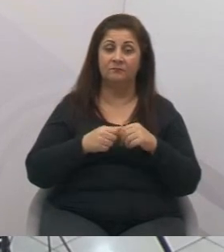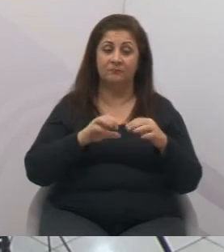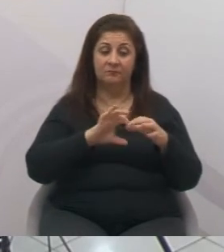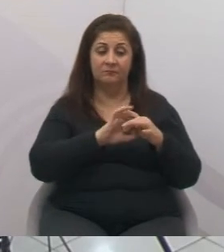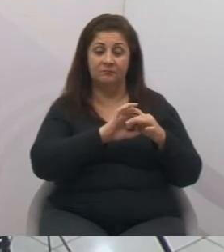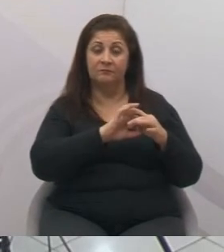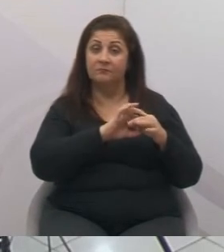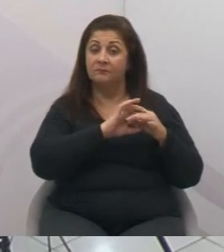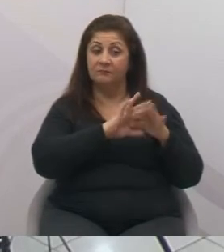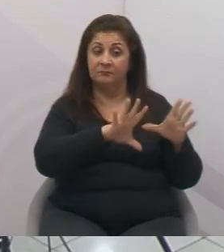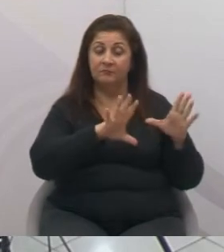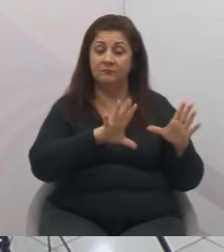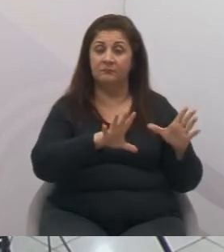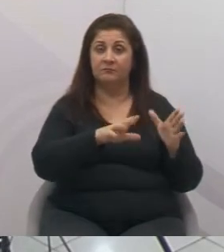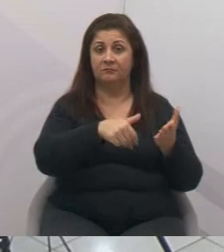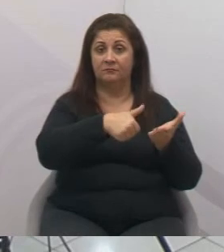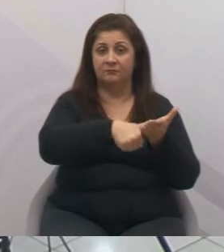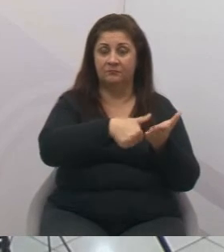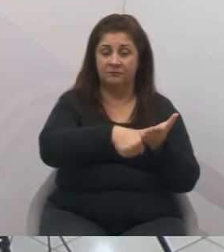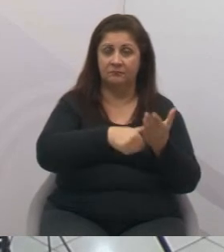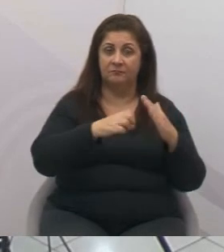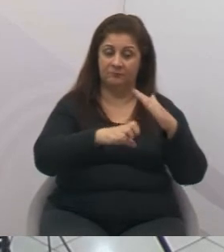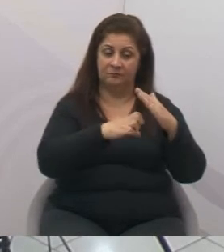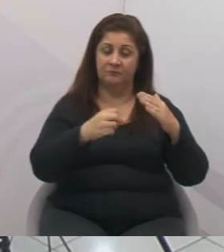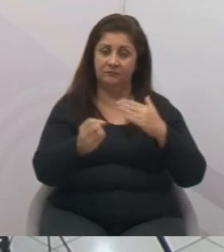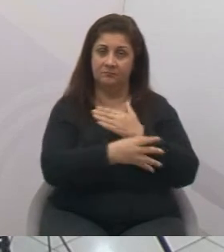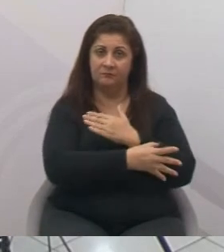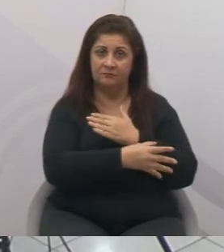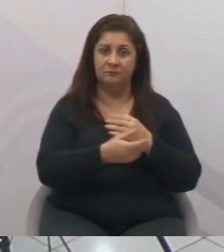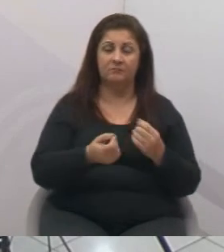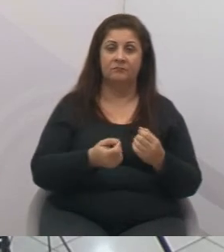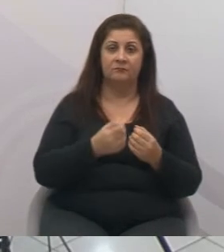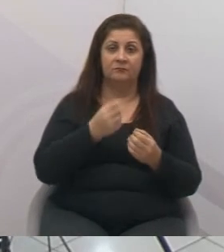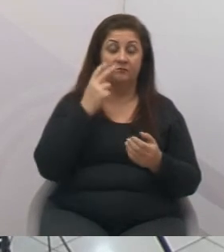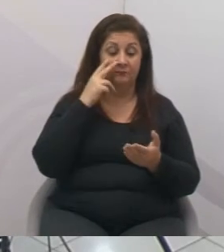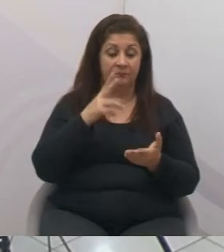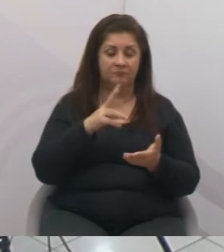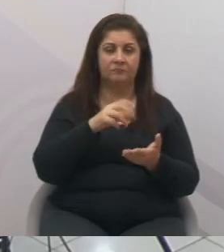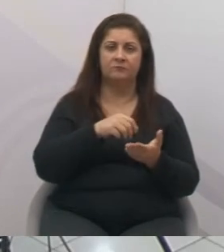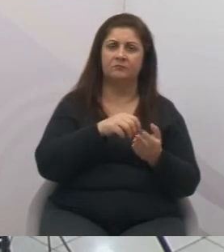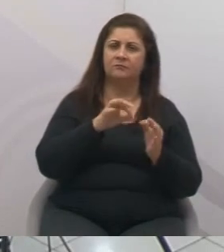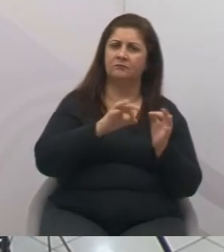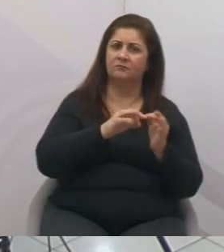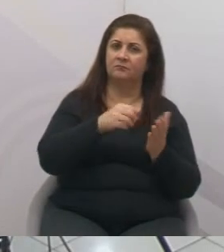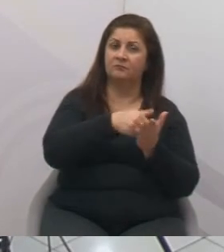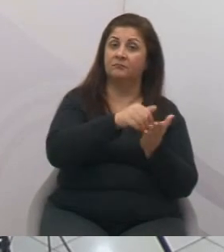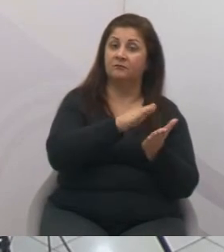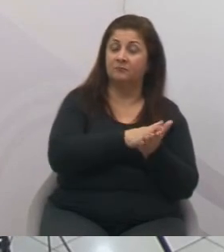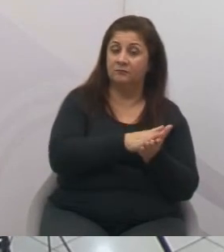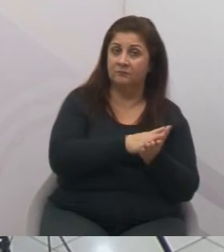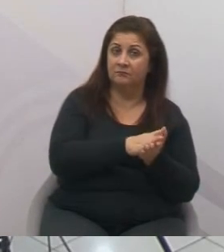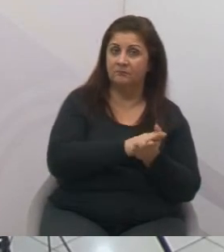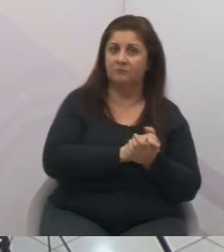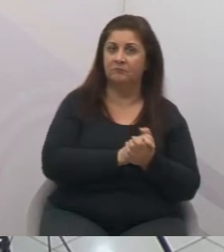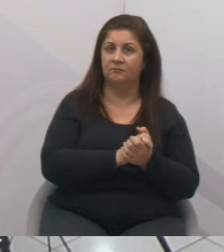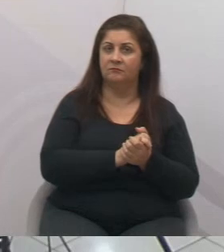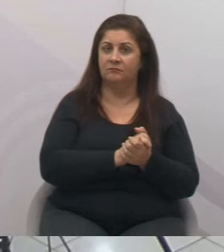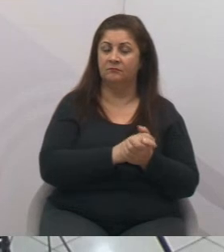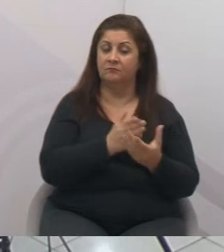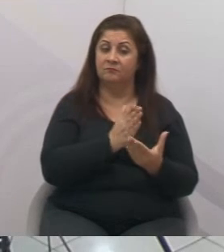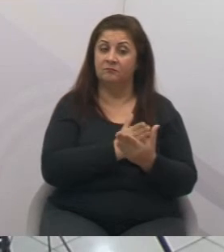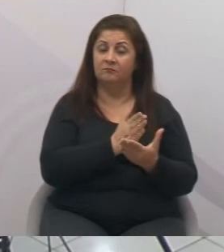municipal, institui a taxa de análise e valores de multas aos procedimentos de